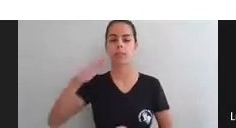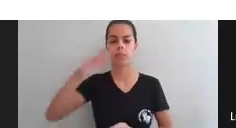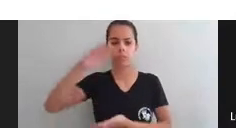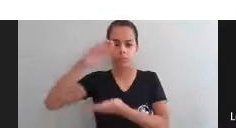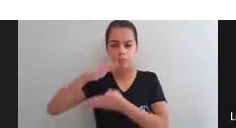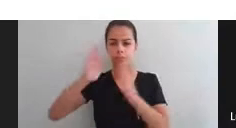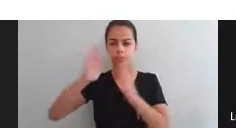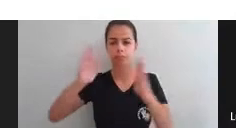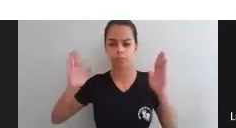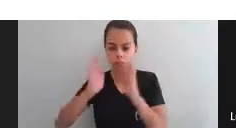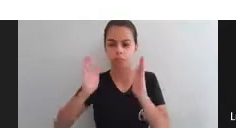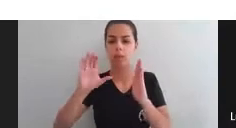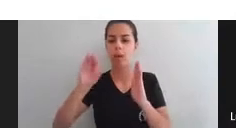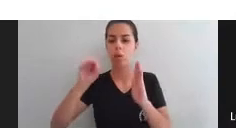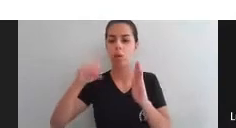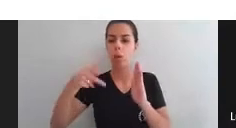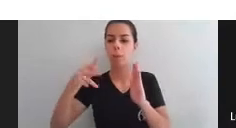vez, o